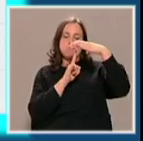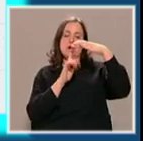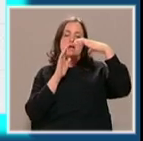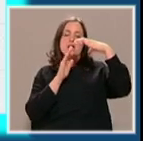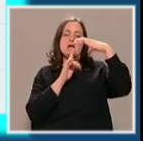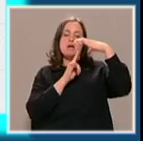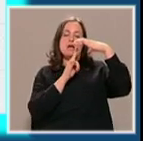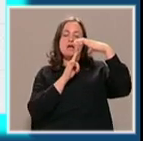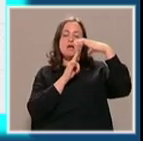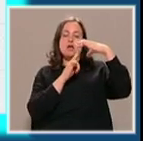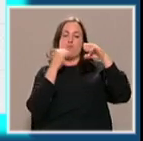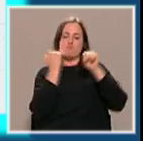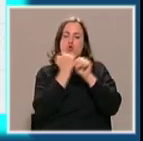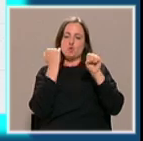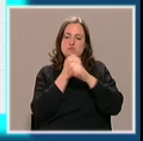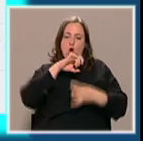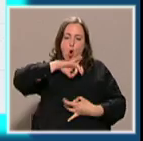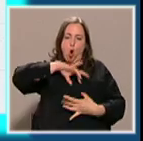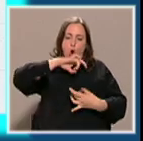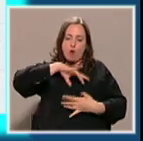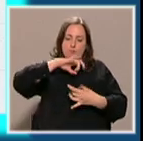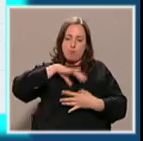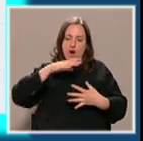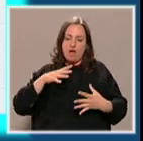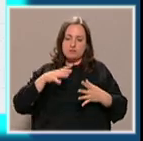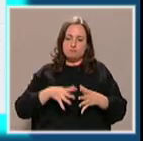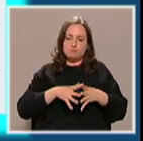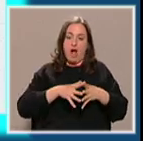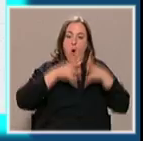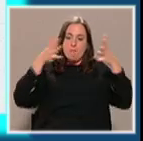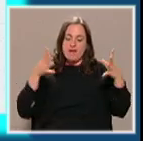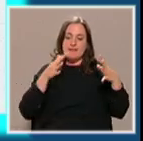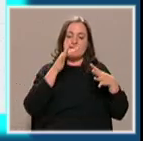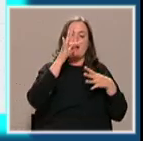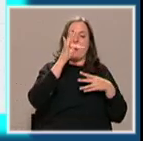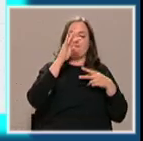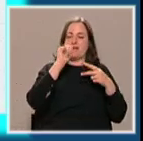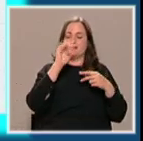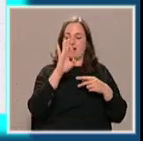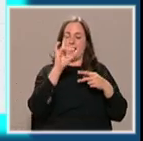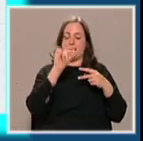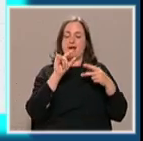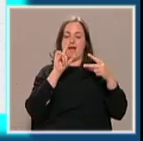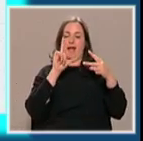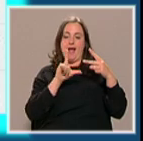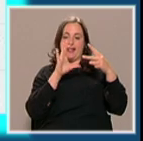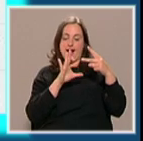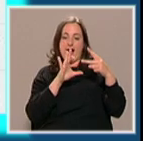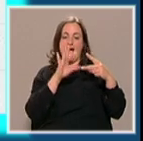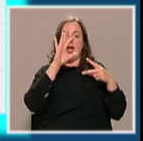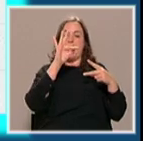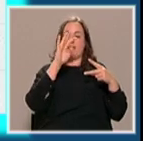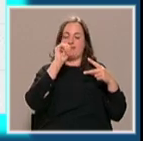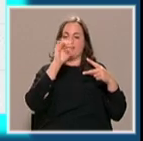vai aumentar a produção das suas hormonas hipofisárias, FSH e LH. FSH é uma hormona que estimula